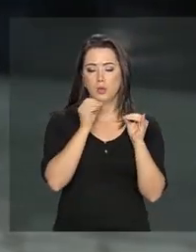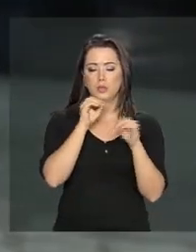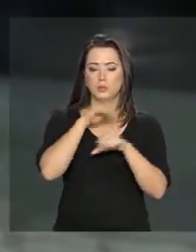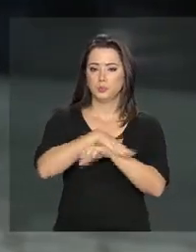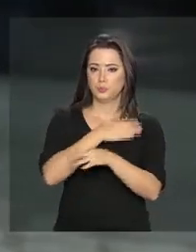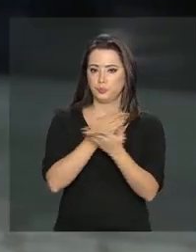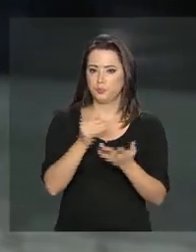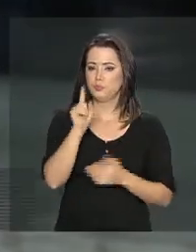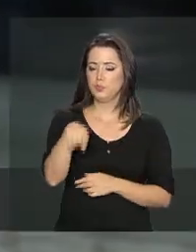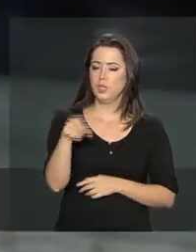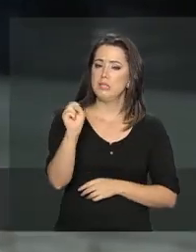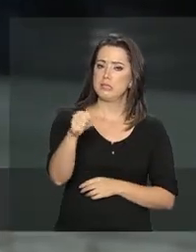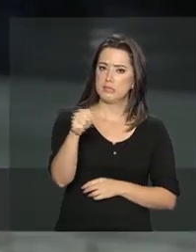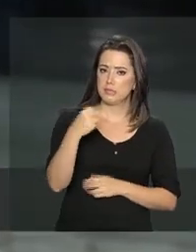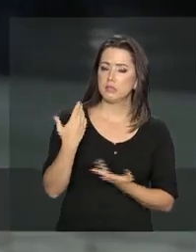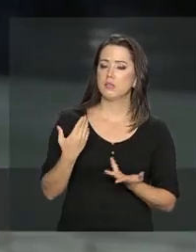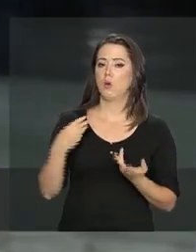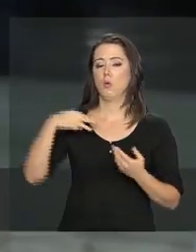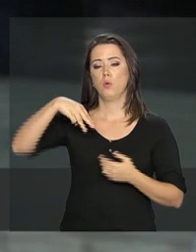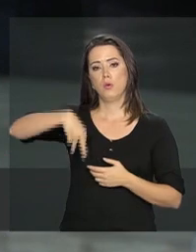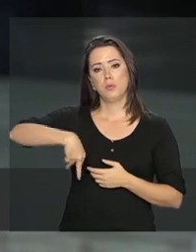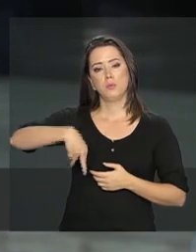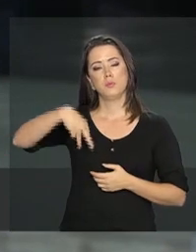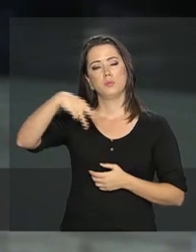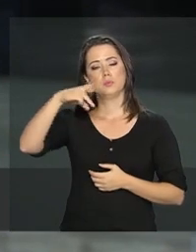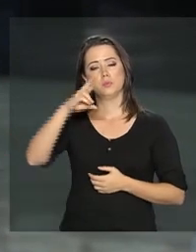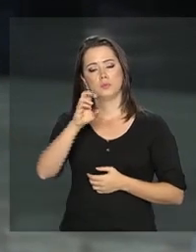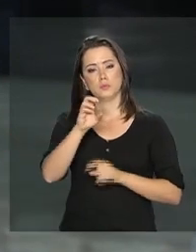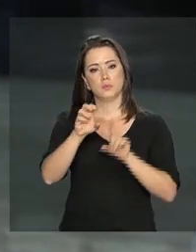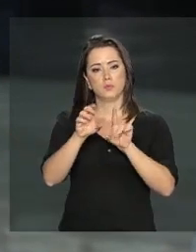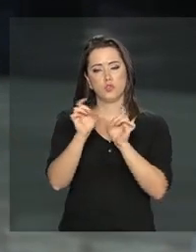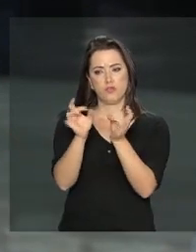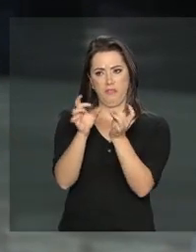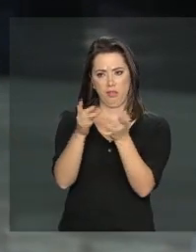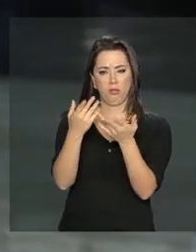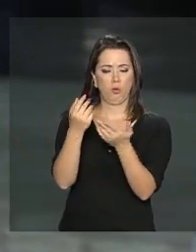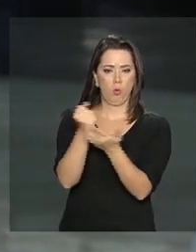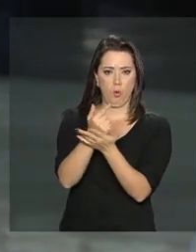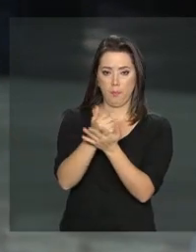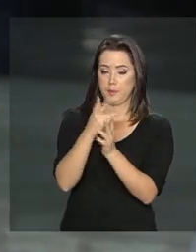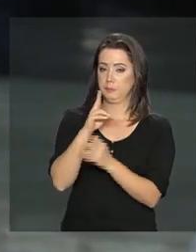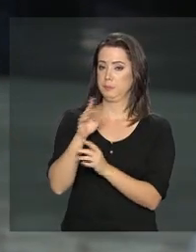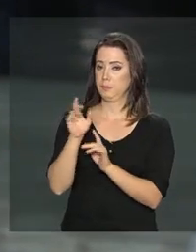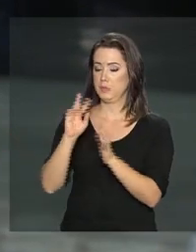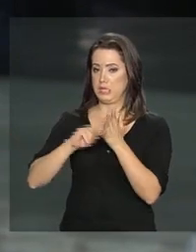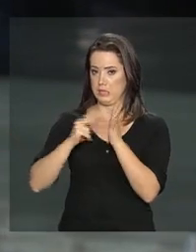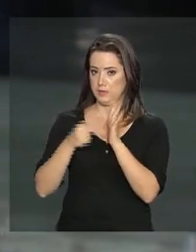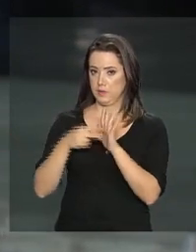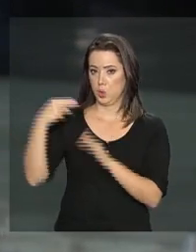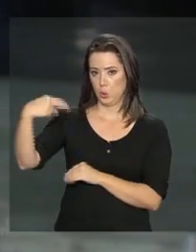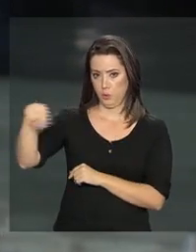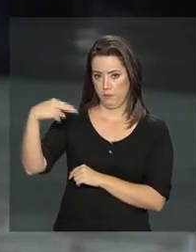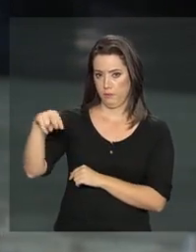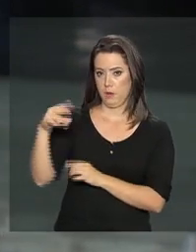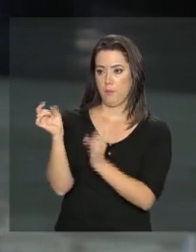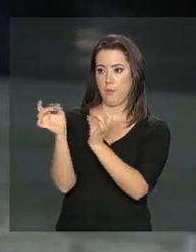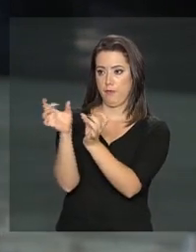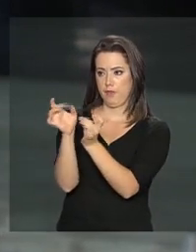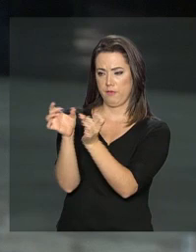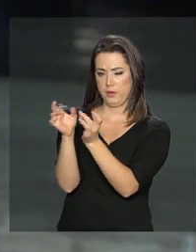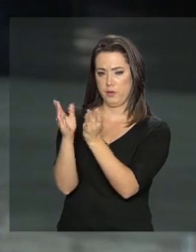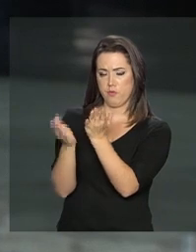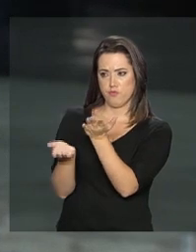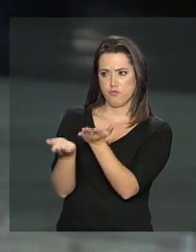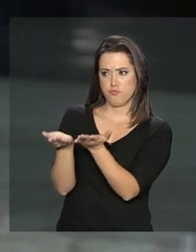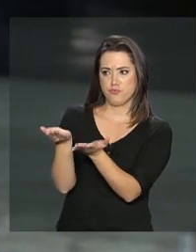o ministério da indústria e comércio exterior de serviços em novembro as exportações somaram quase 21 bilhões